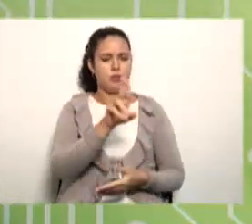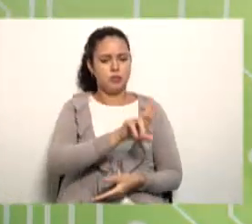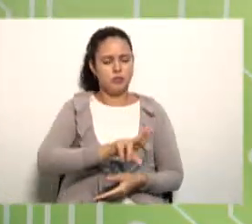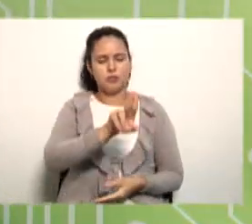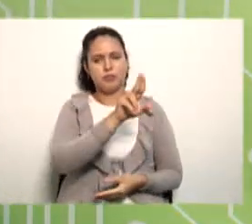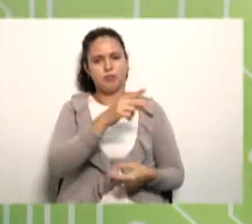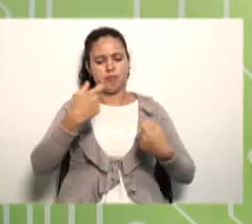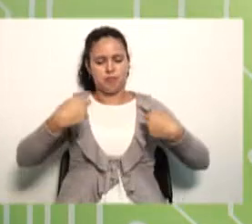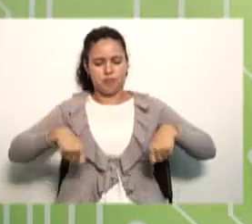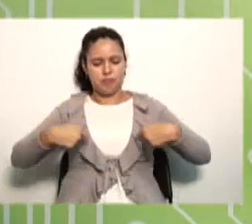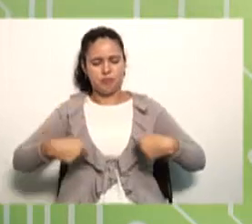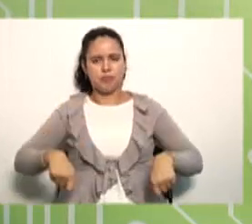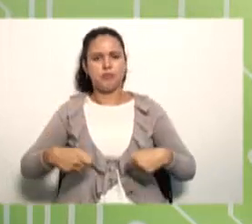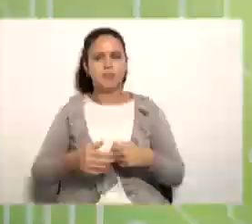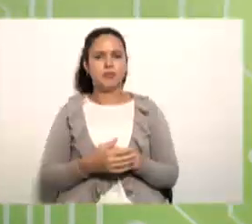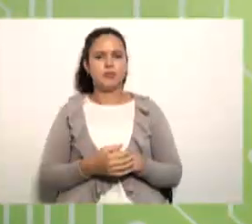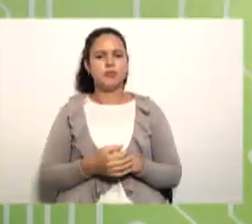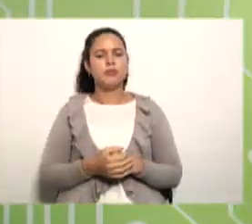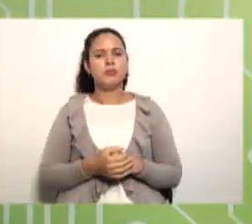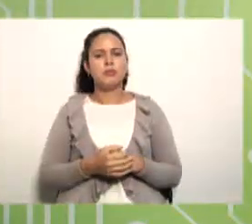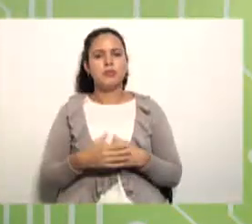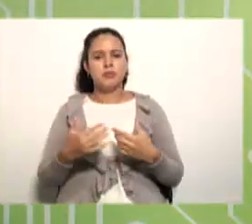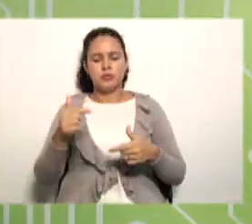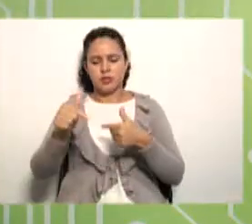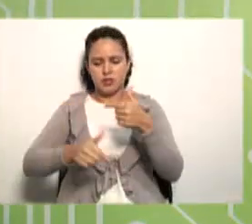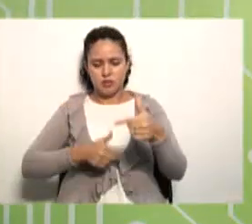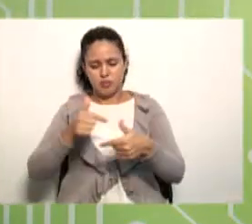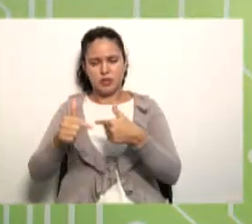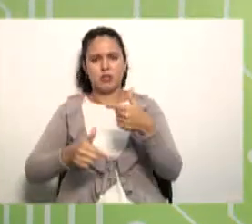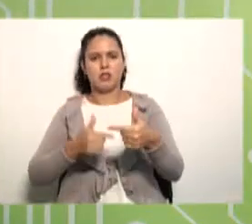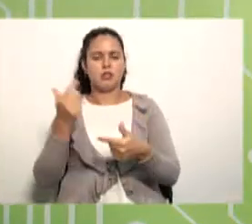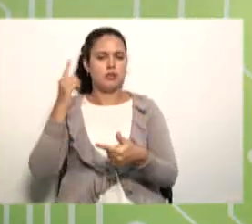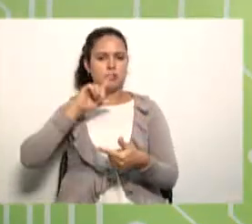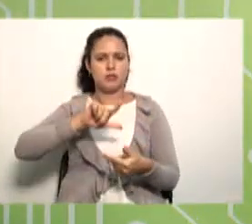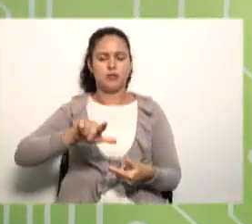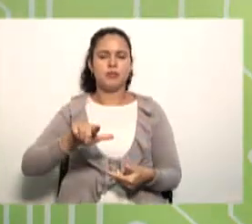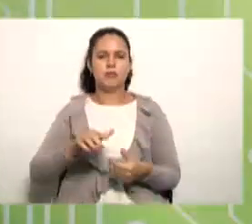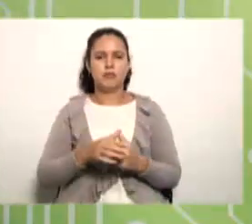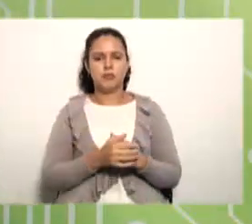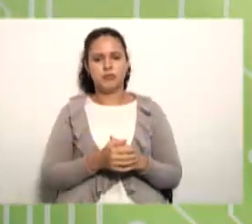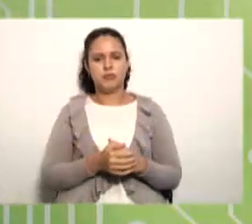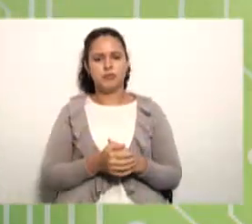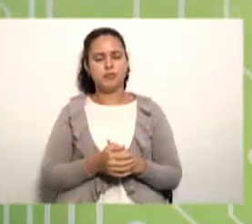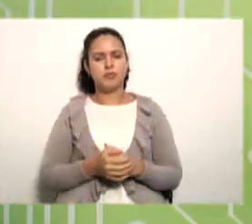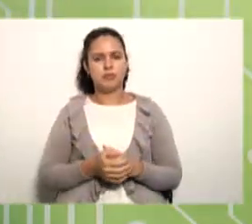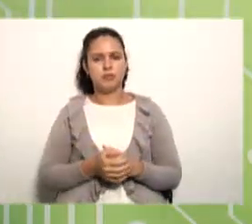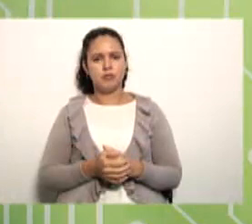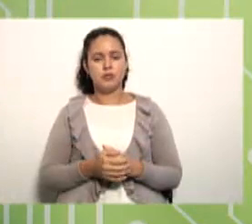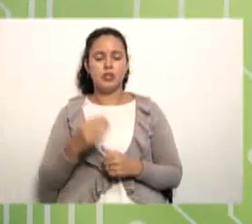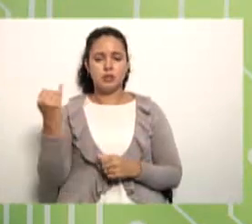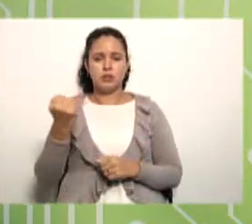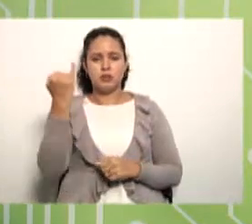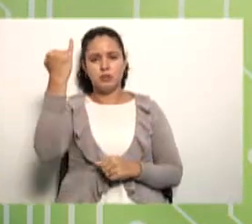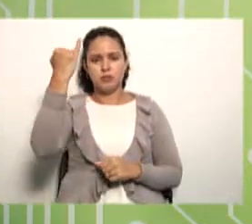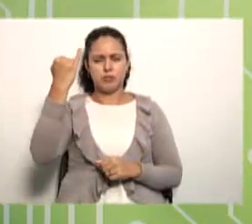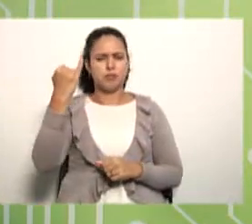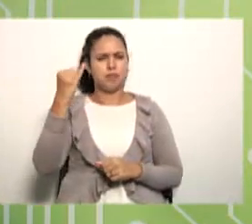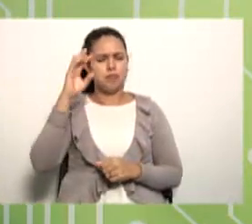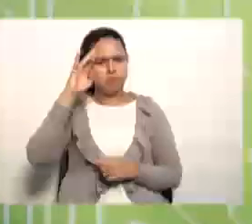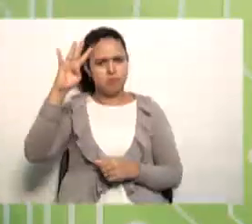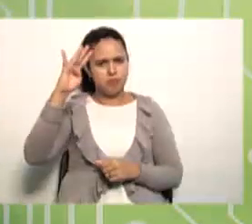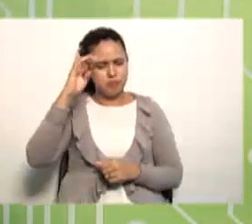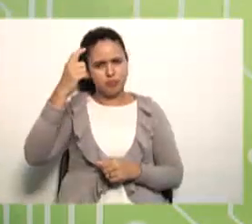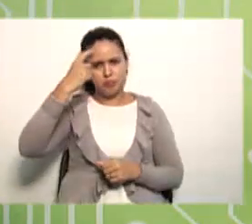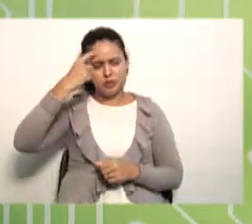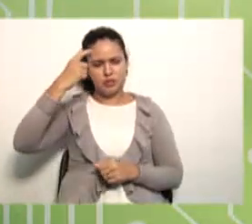as coisas que a gente usa, são os nossos bens e serviços que a gente realmente utiliza. É importante fazer esse tipo de reflexão